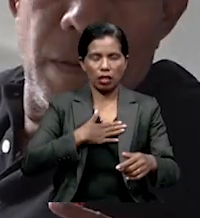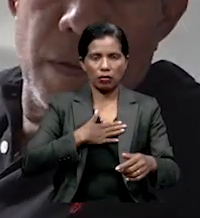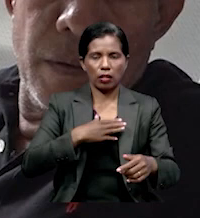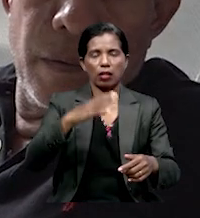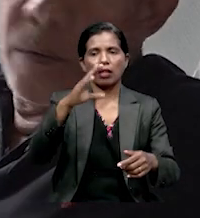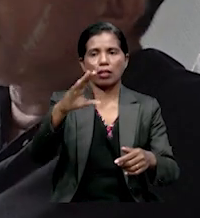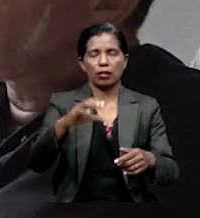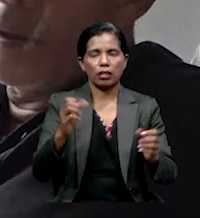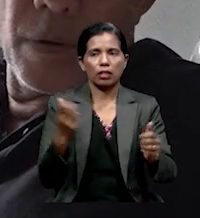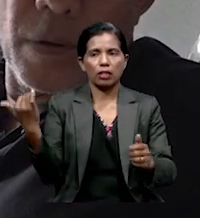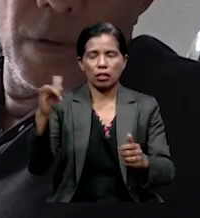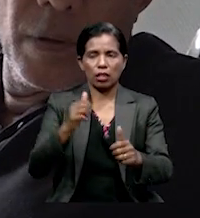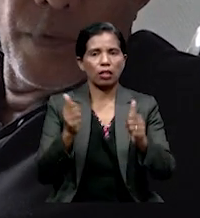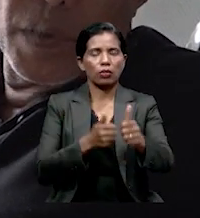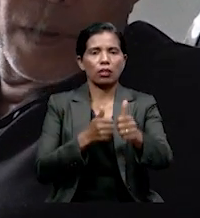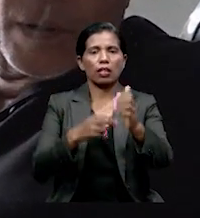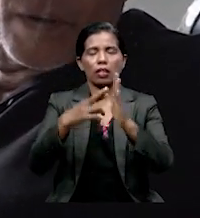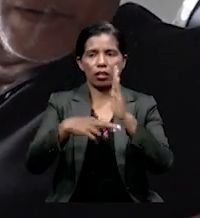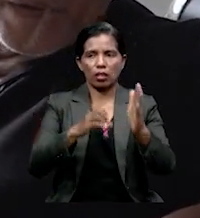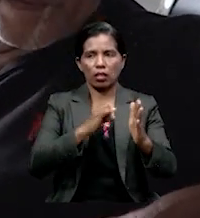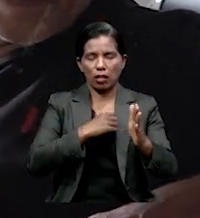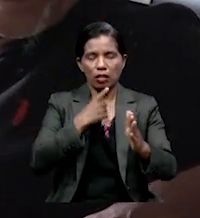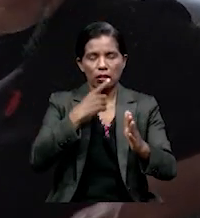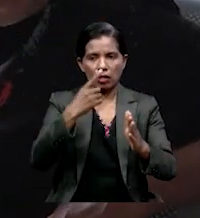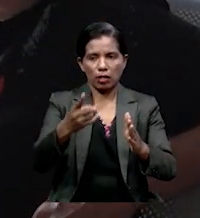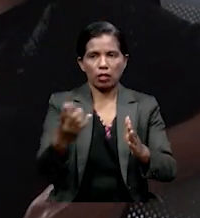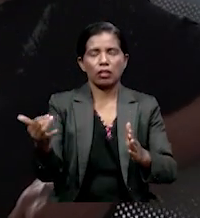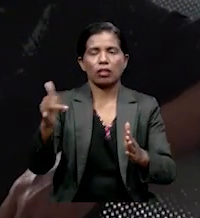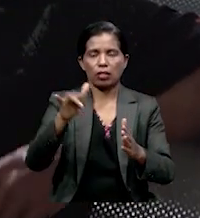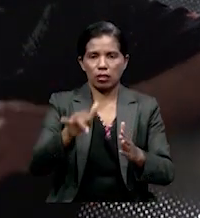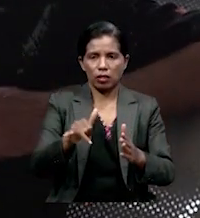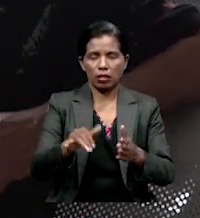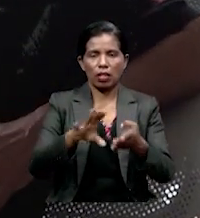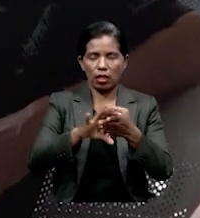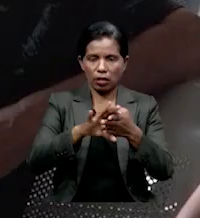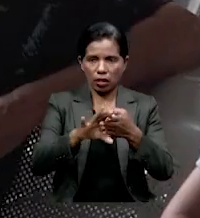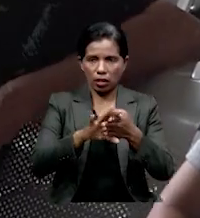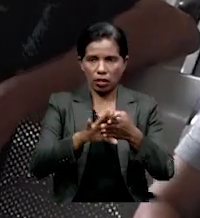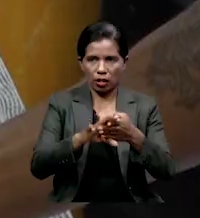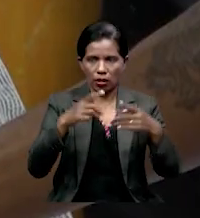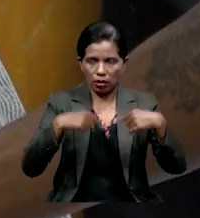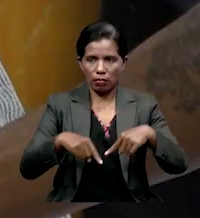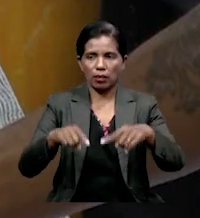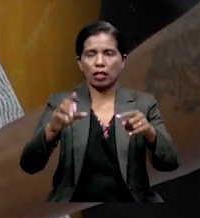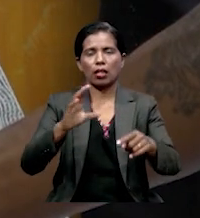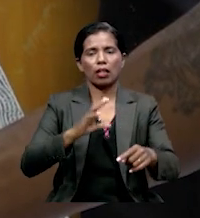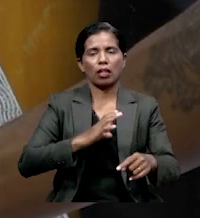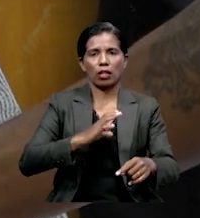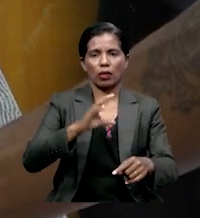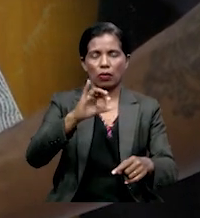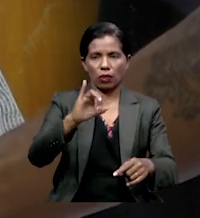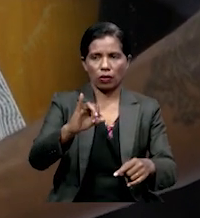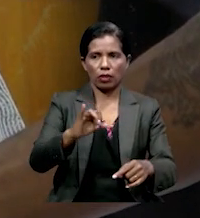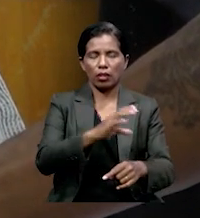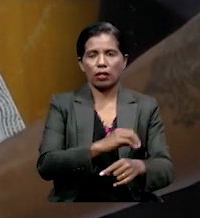sira la prensa requisitos, antau hau sempre despaisa sirnia pedido ne para bele ba ia kai coli, ba ia